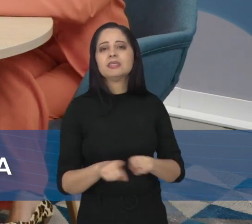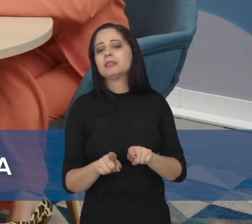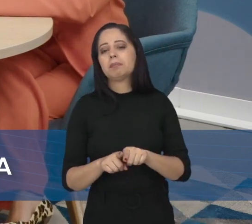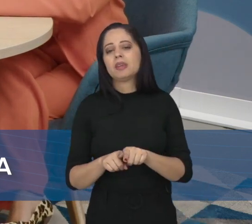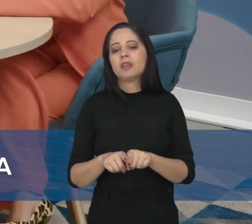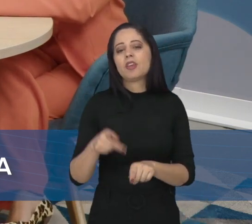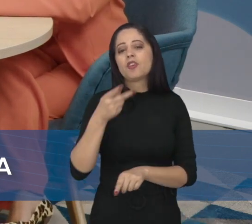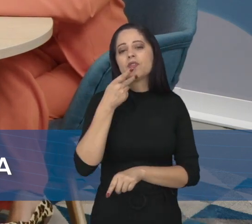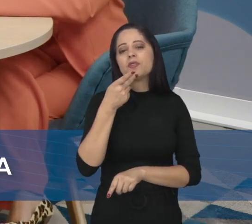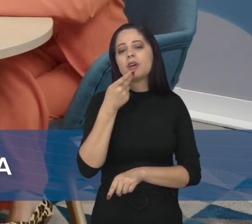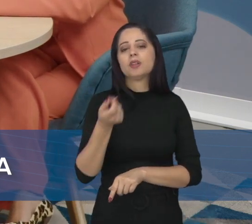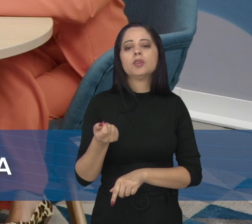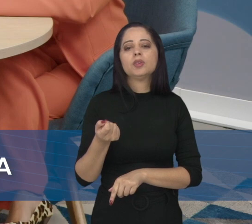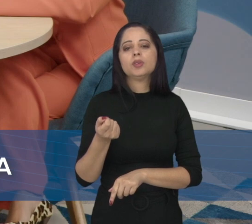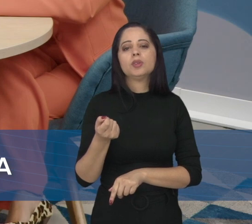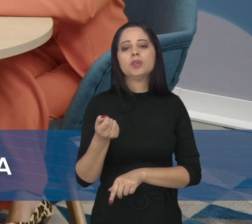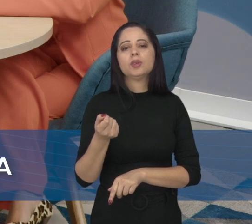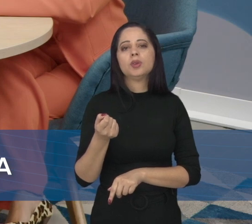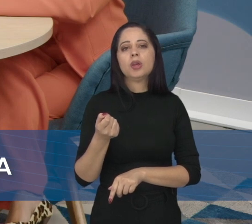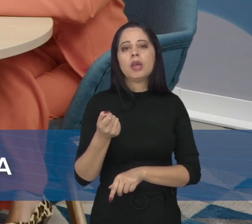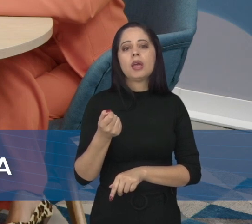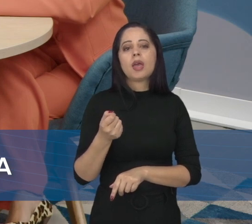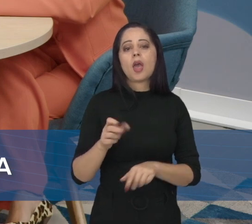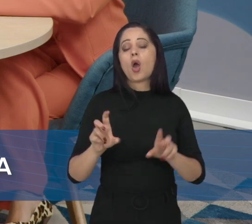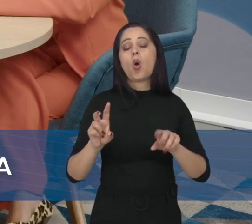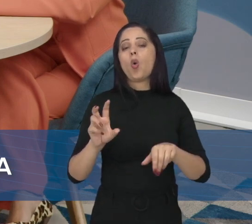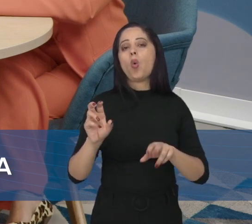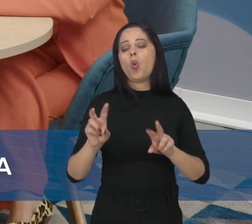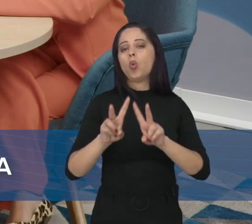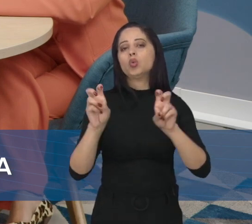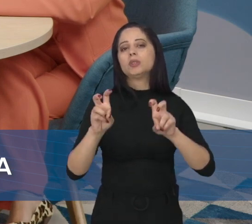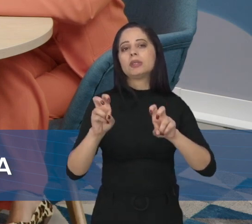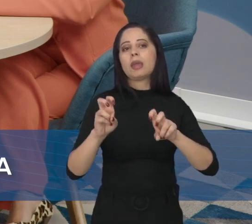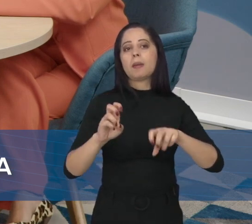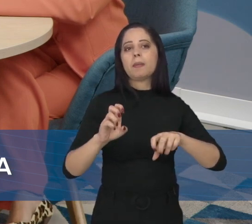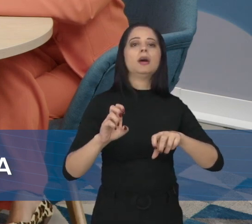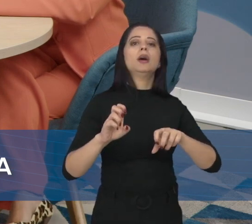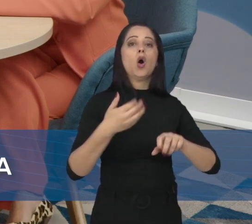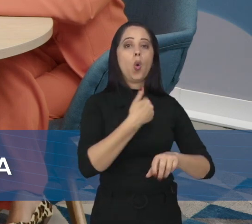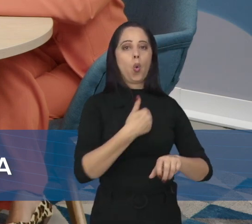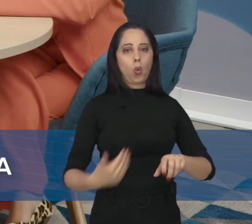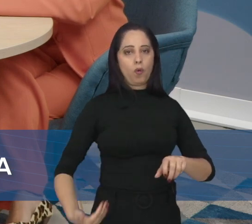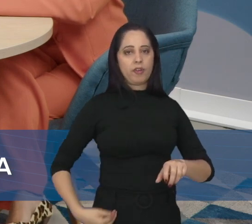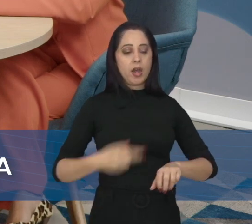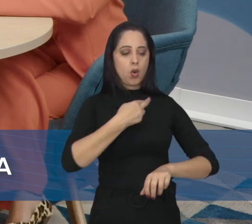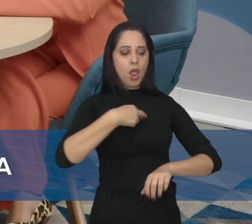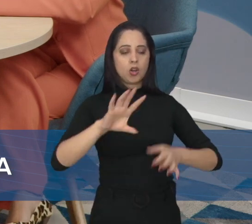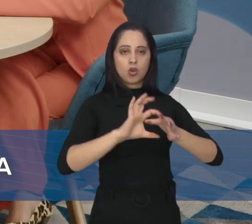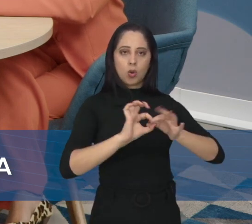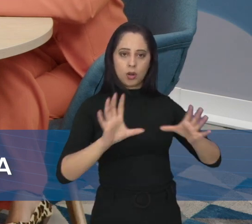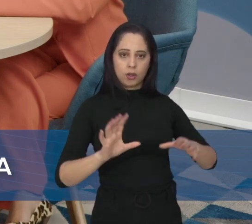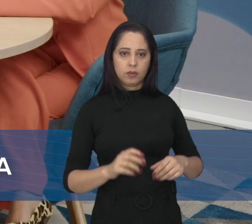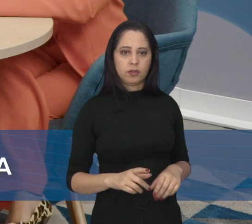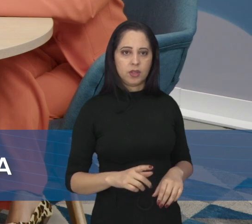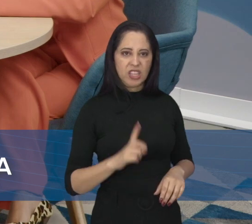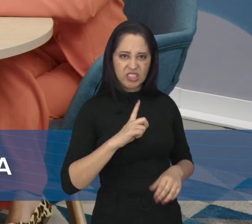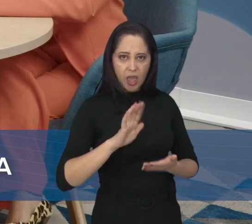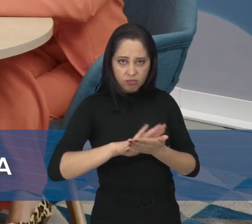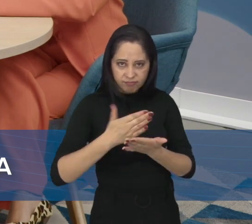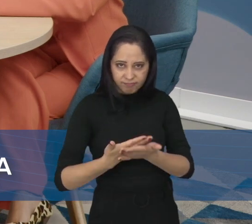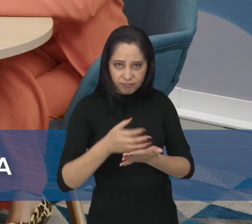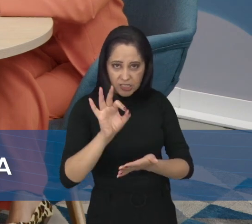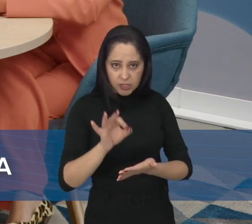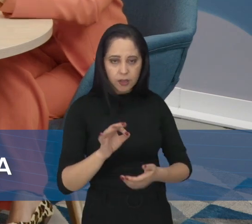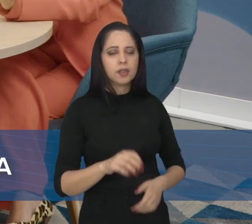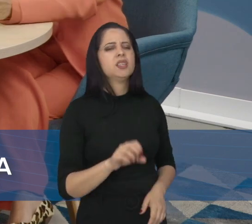também em off, a questão do Estado laico também gera muitas dúvidas, né, interpretações também. Muitas, diversas.